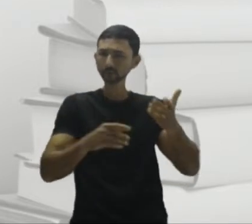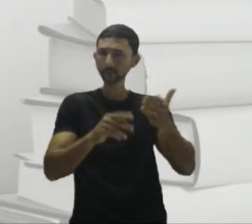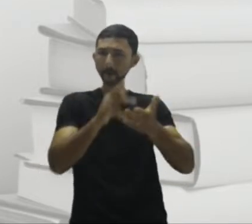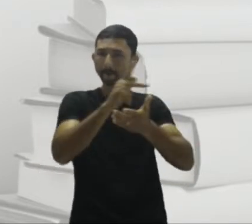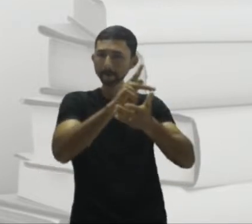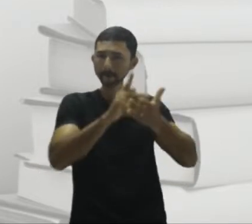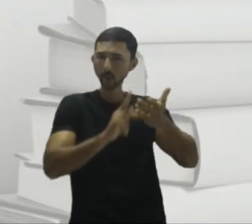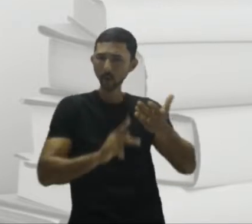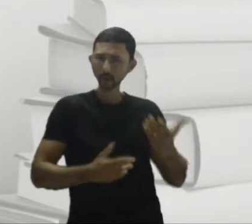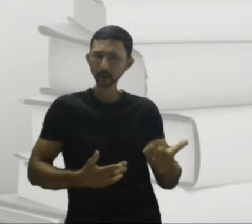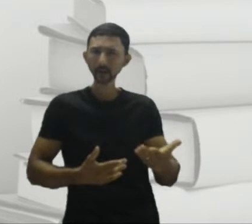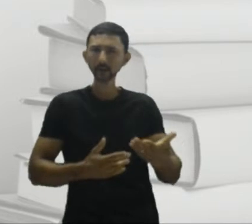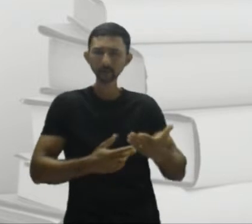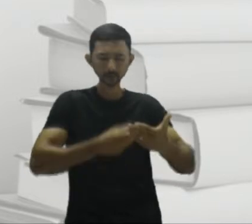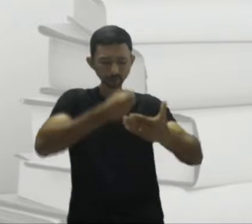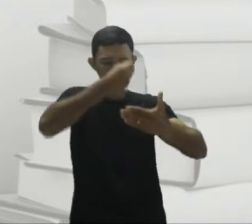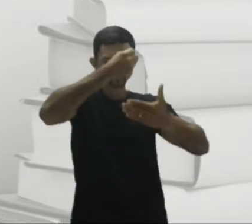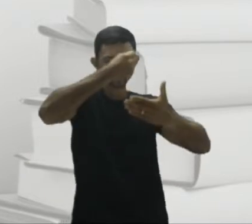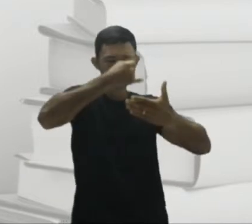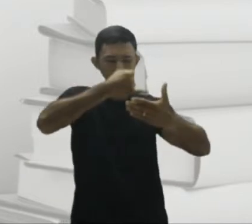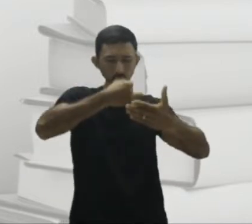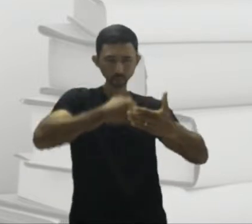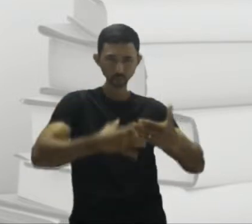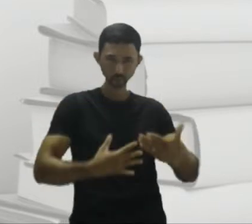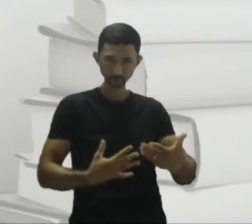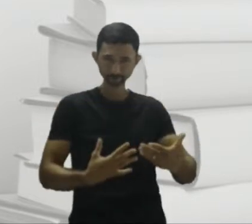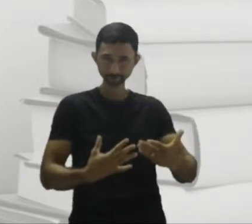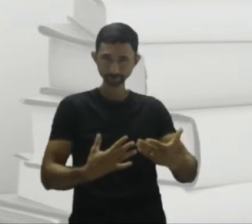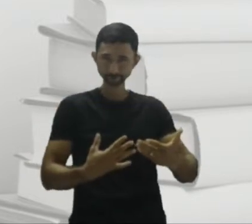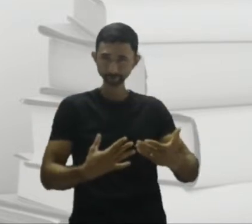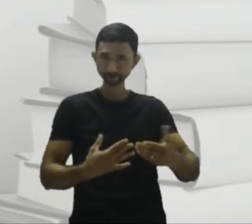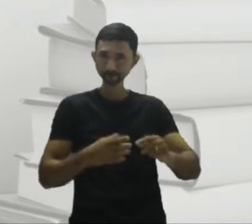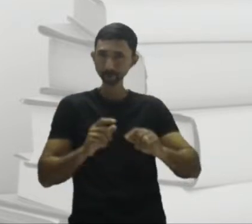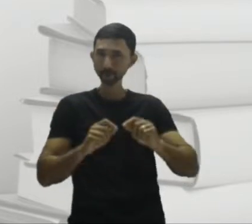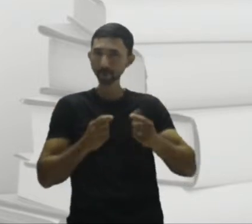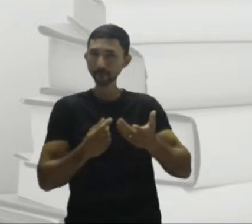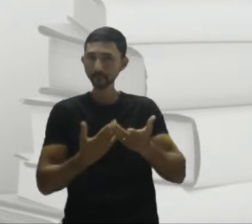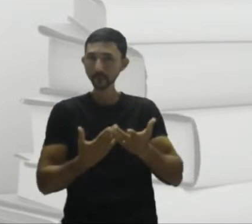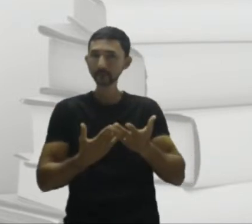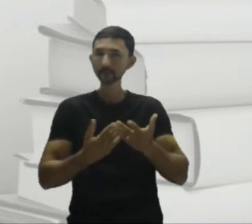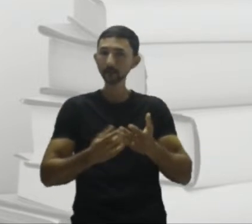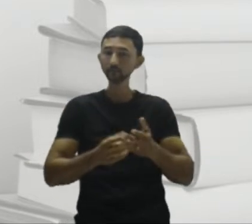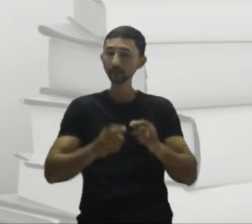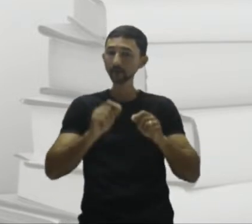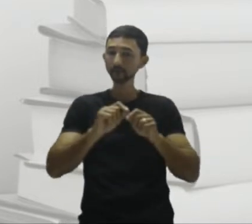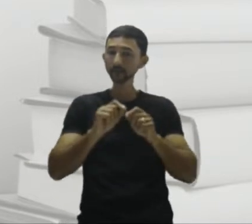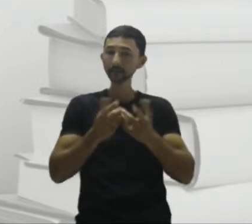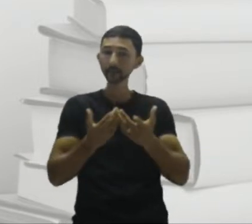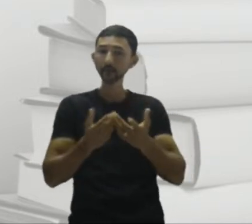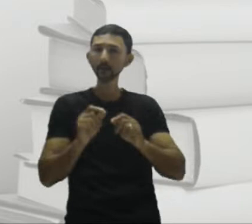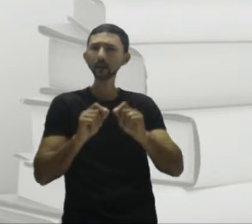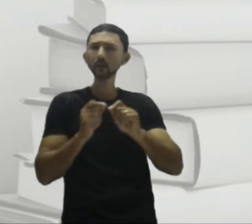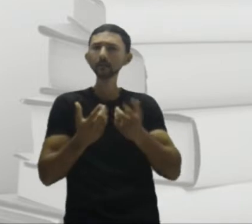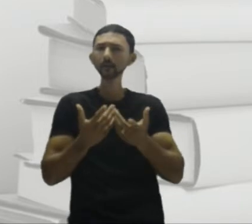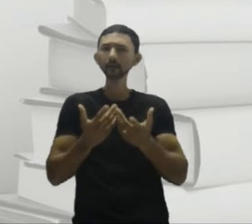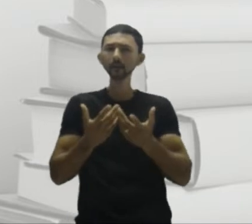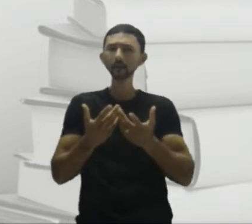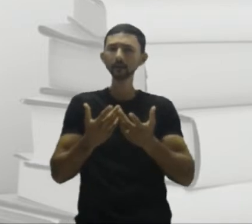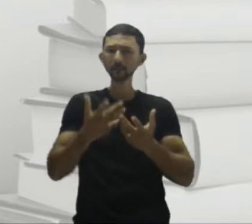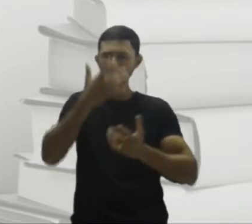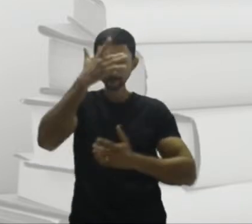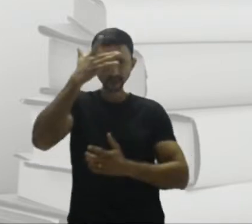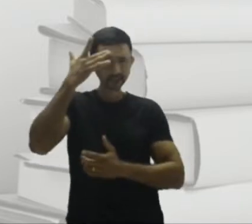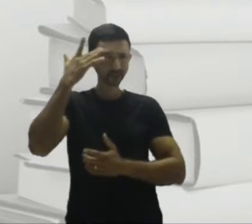poemas narrativos, certo? Que são protagonizadas normalmente por um